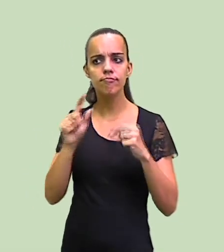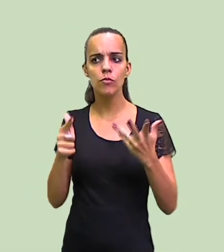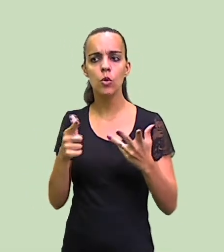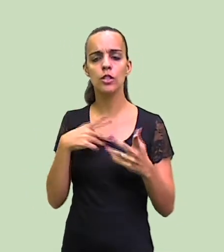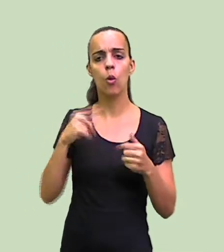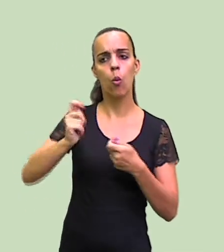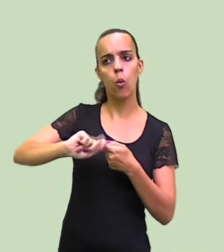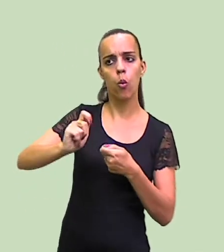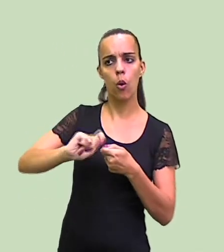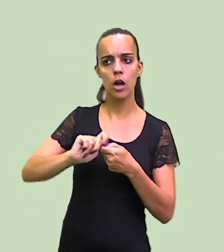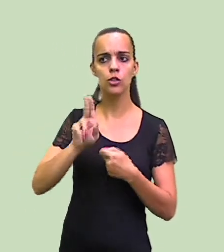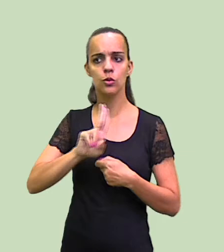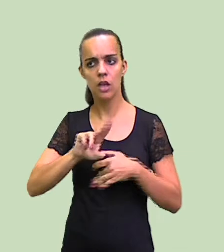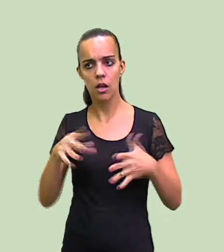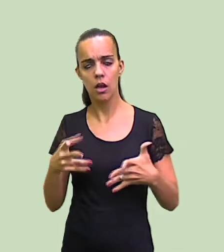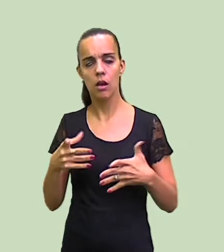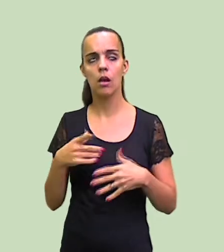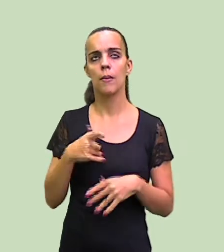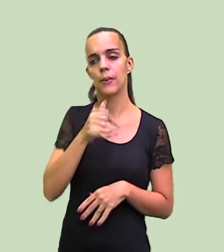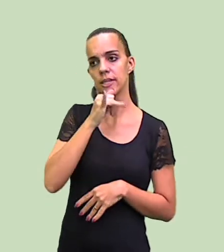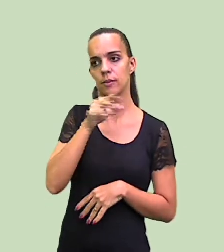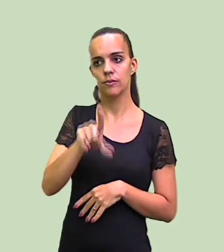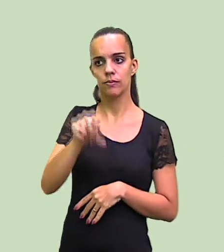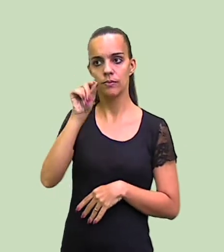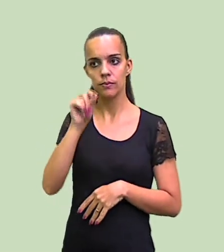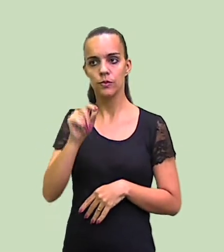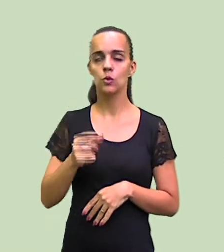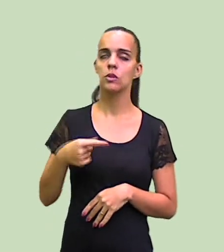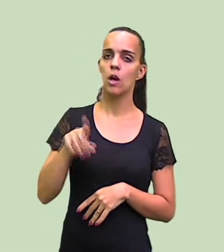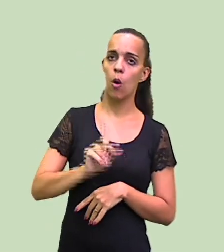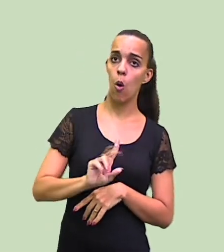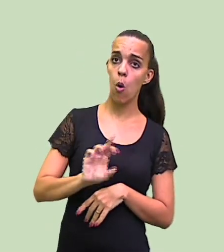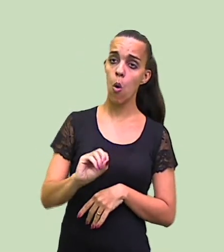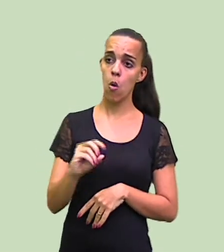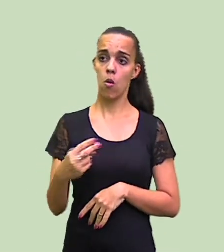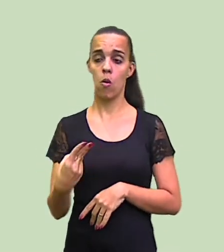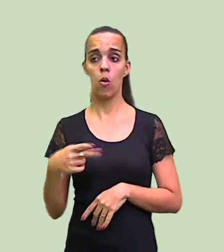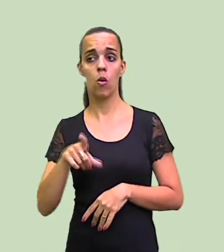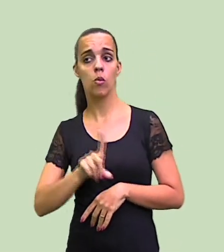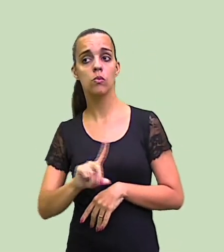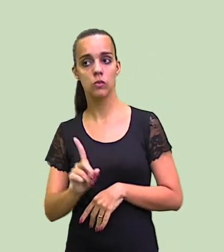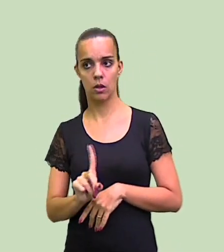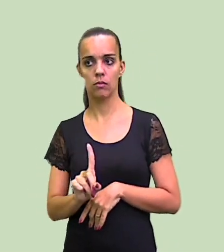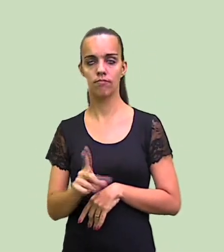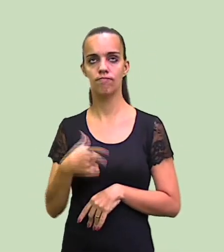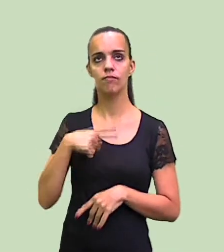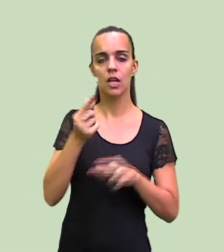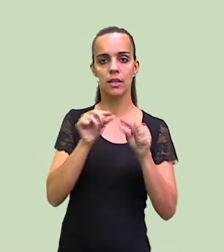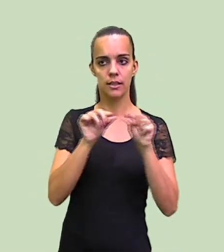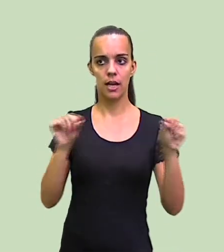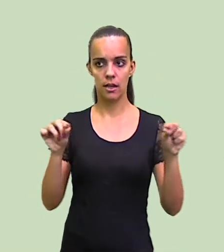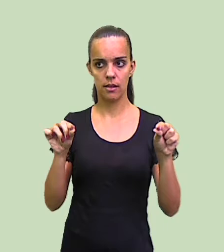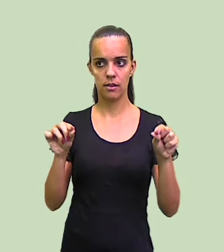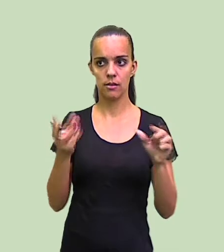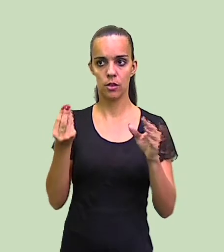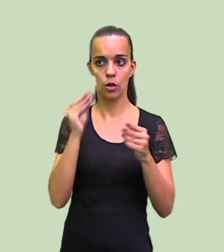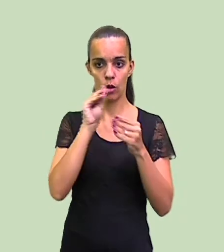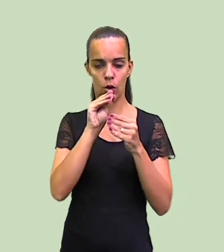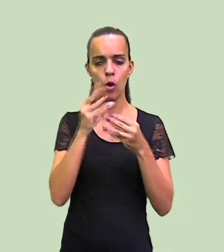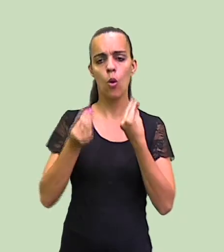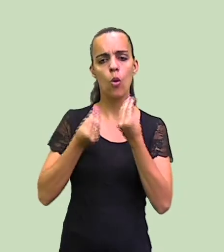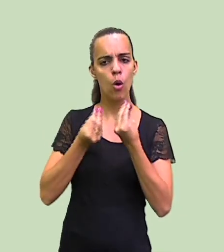artigo. Se a gente pode escolher usar ou não, dá para ver pelo teste da linha que ambas